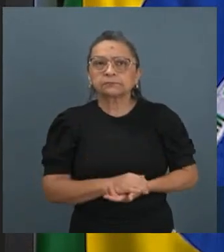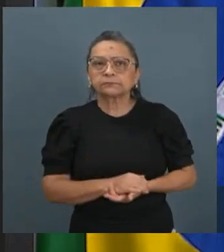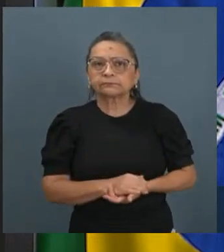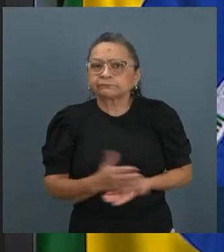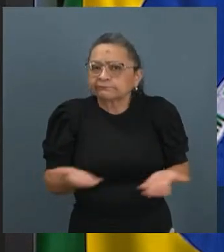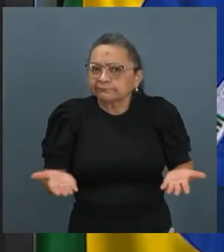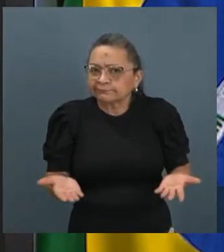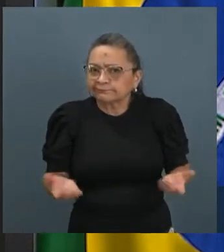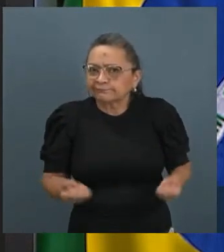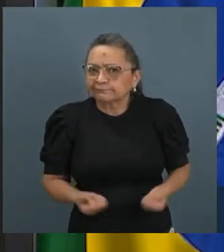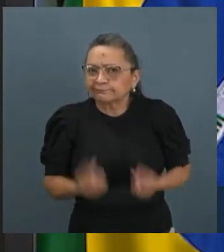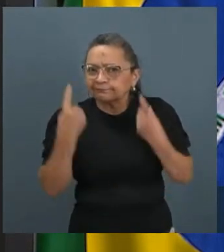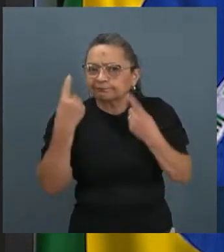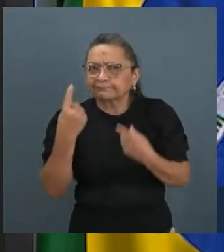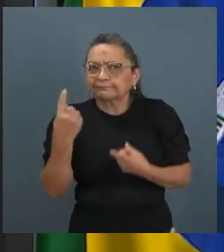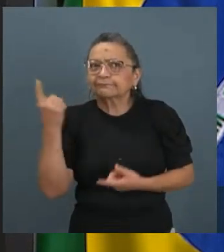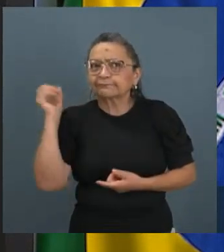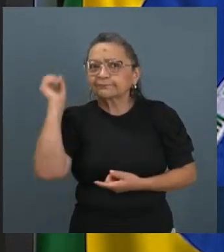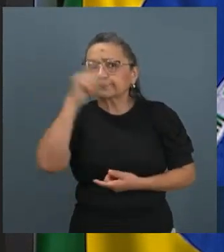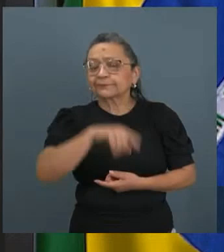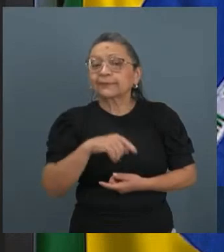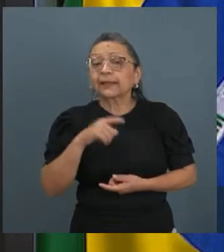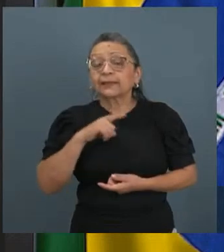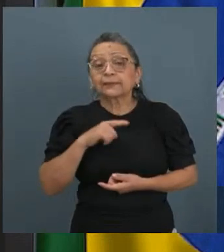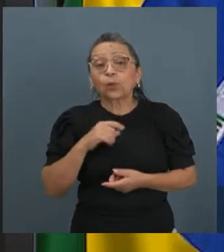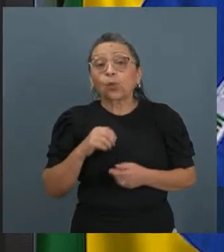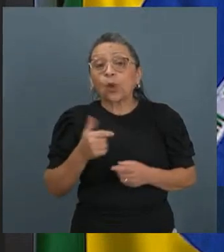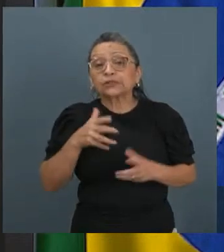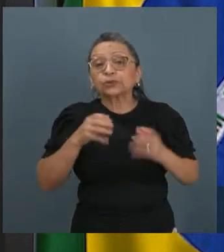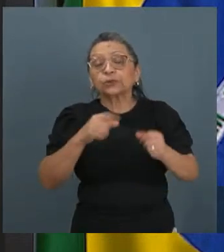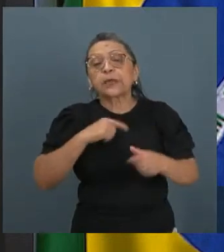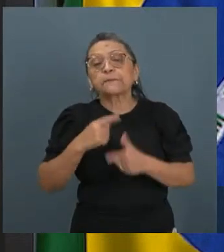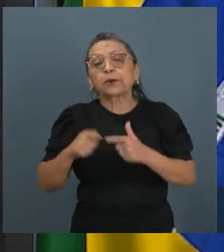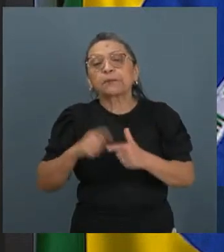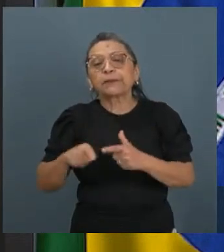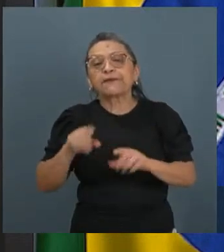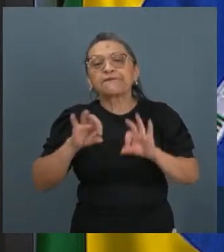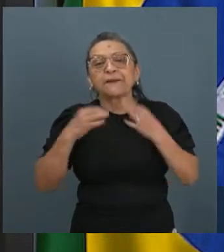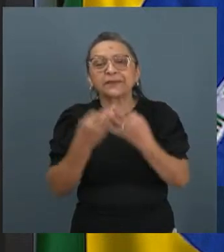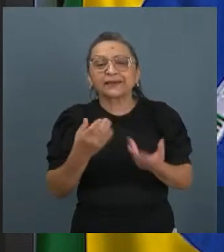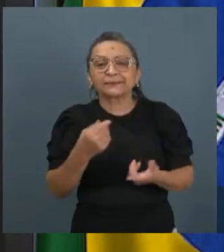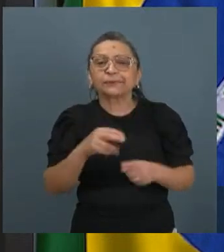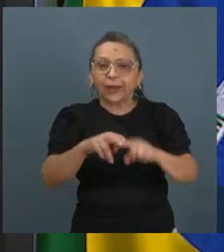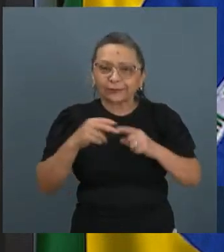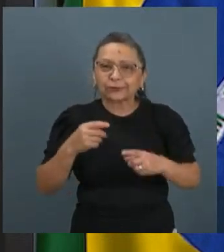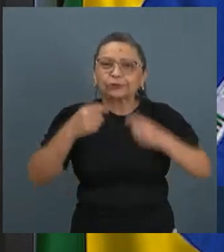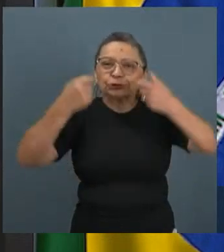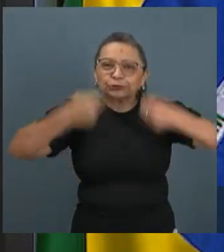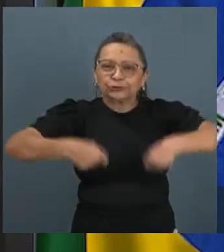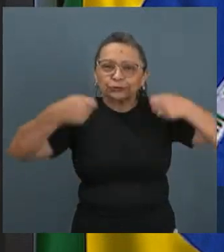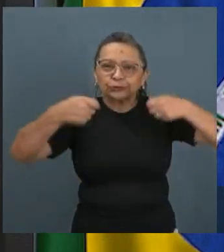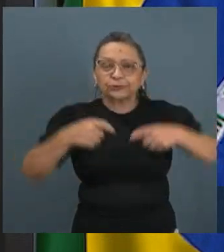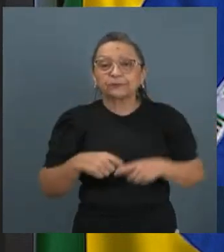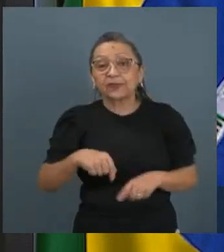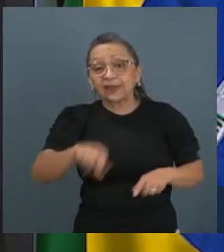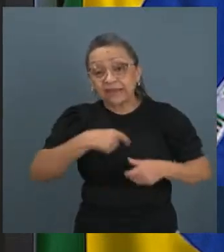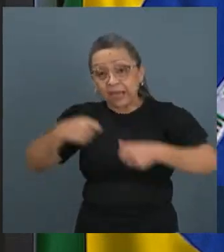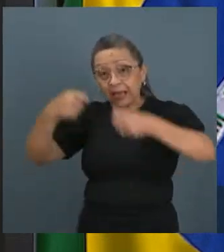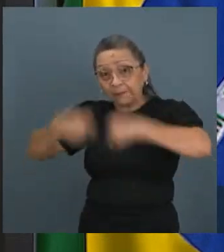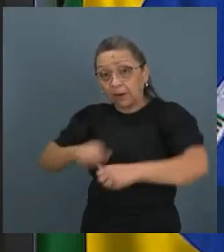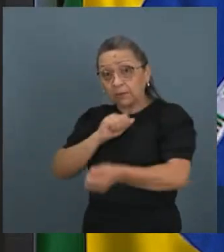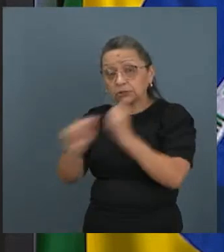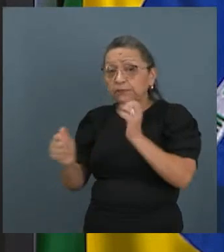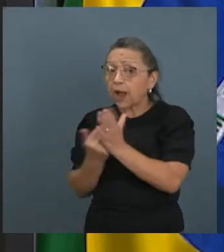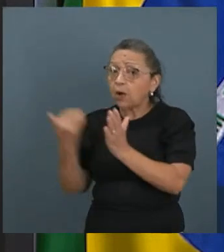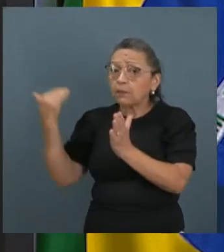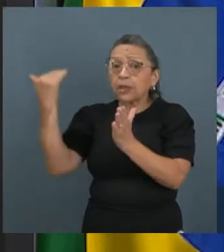é raro a gente não ver um que teve problema na sua família com o jogo. E essa questão das apostas esportivas agravou muito